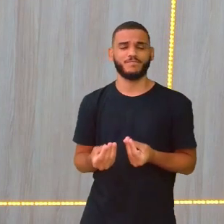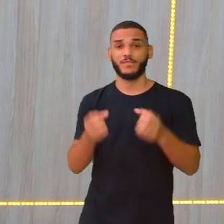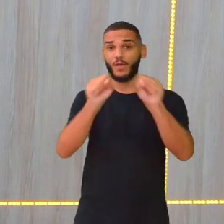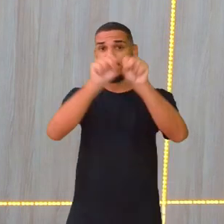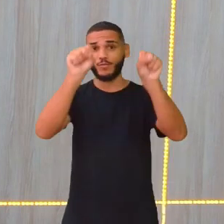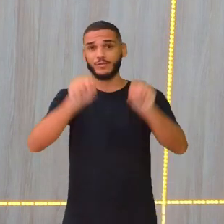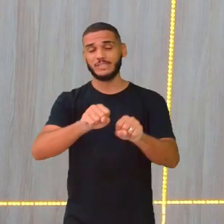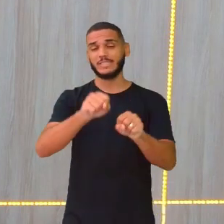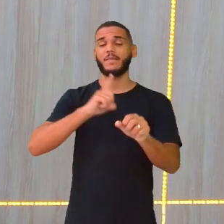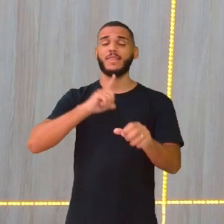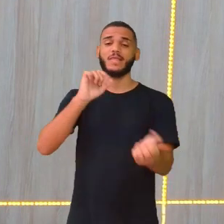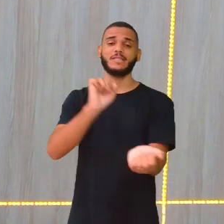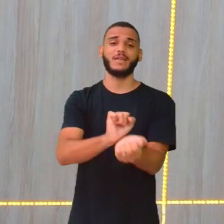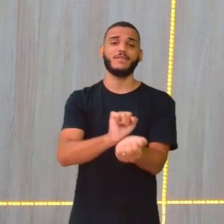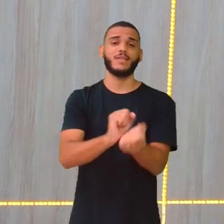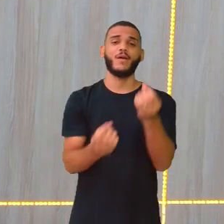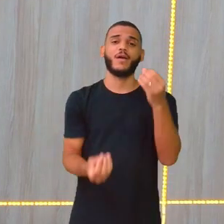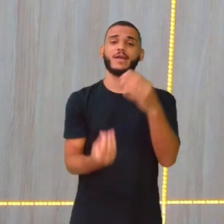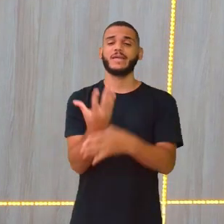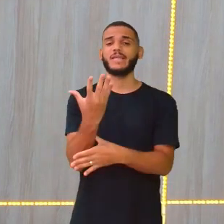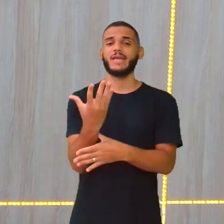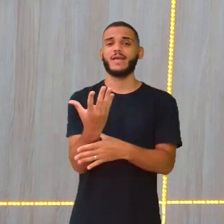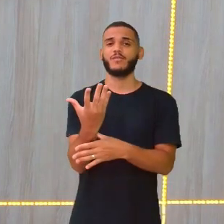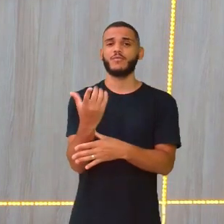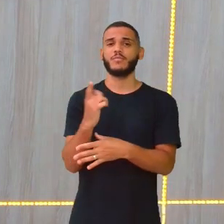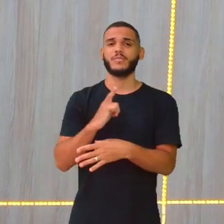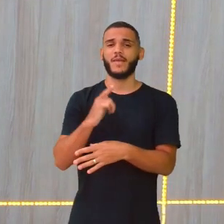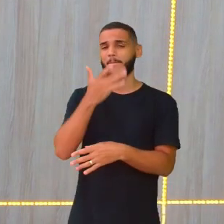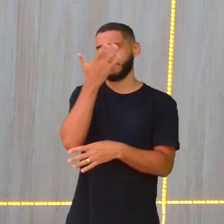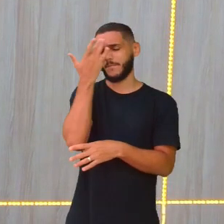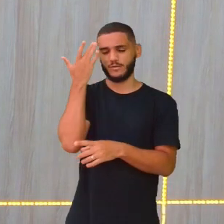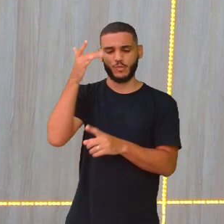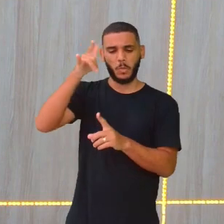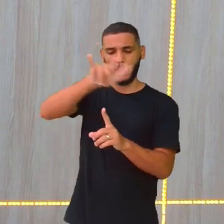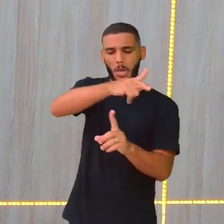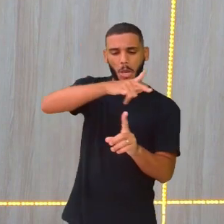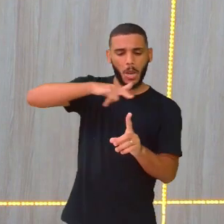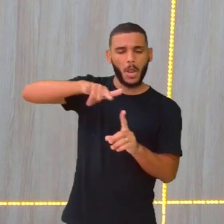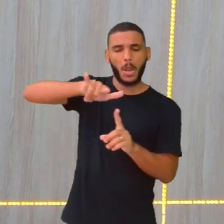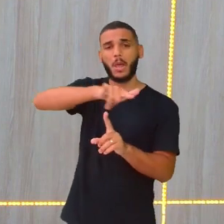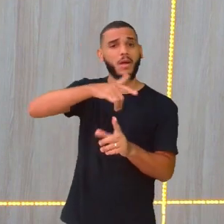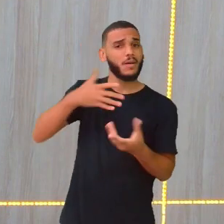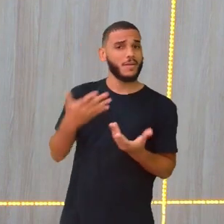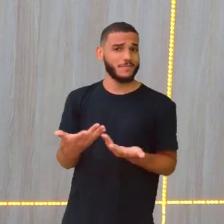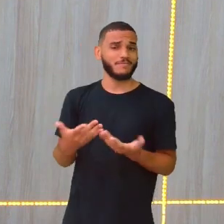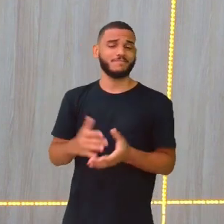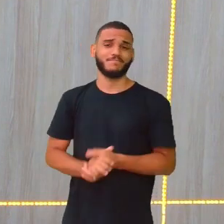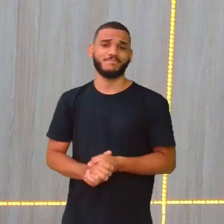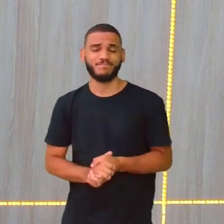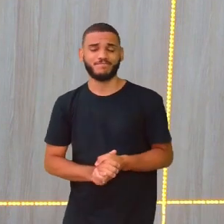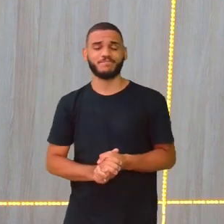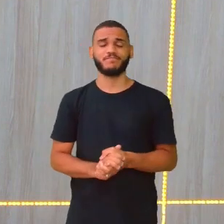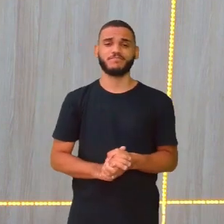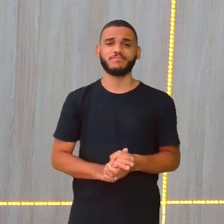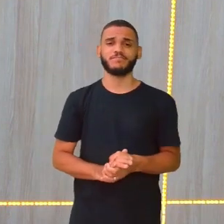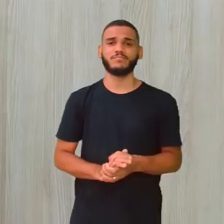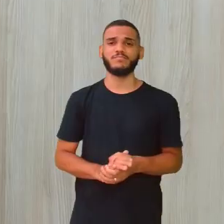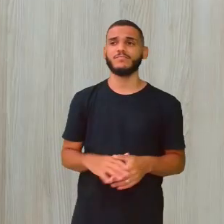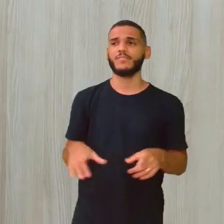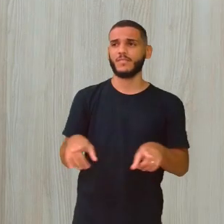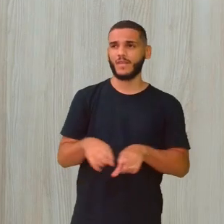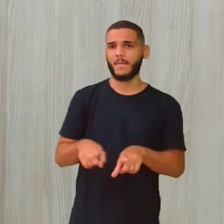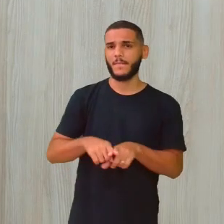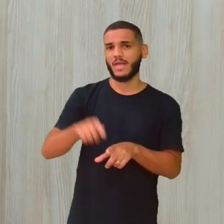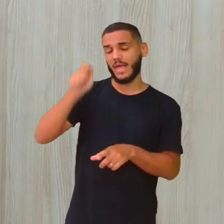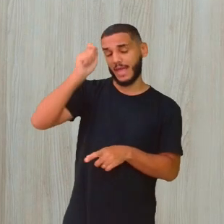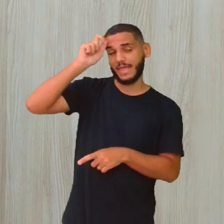construído para subjugar as pessoas, né? E até a própria ideia de romances românticos que são instaurados, né, em